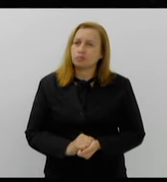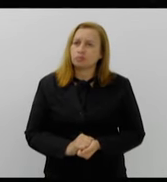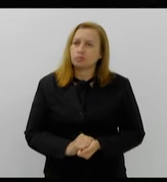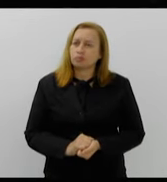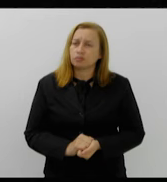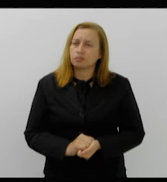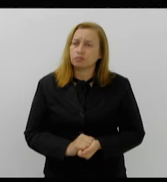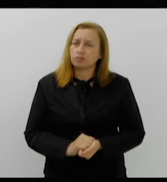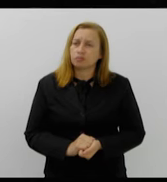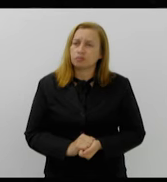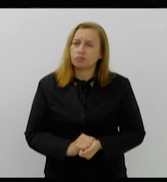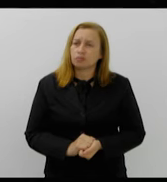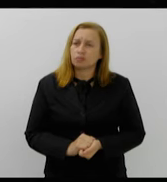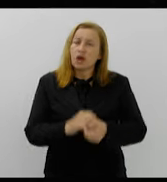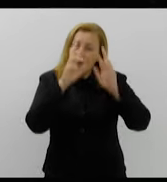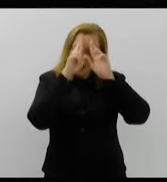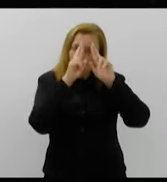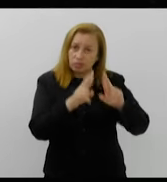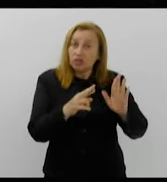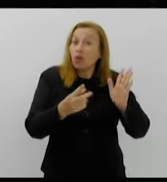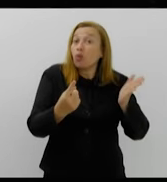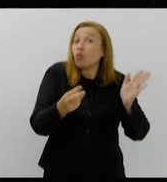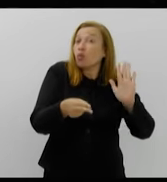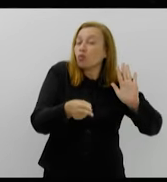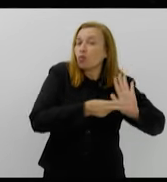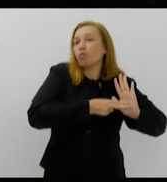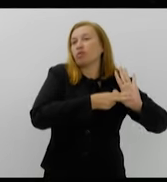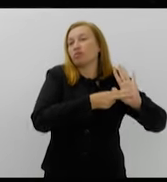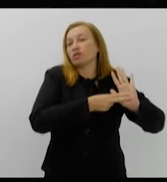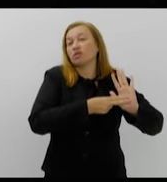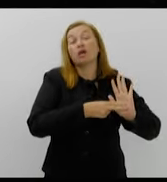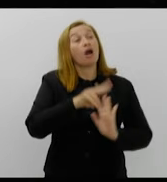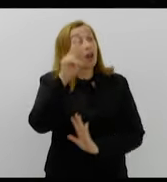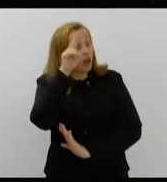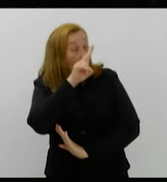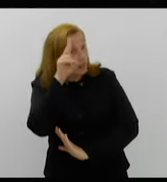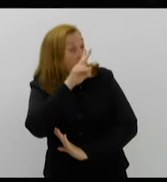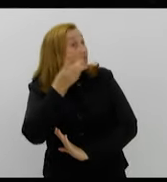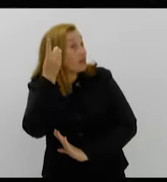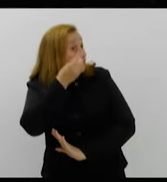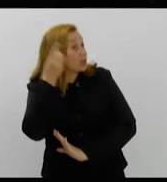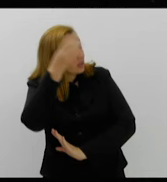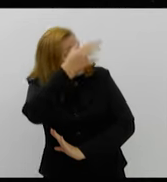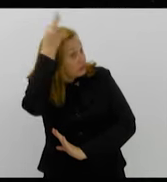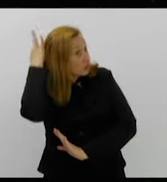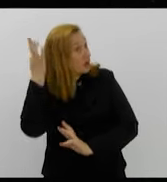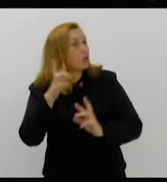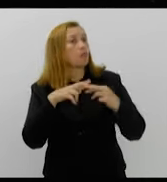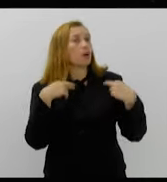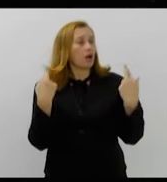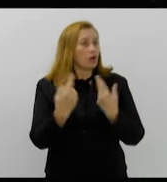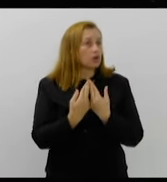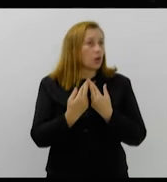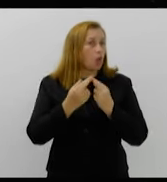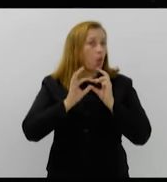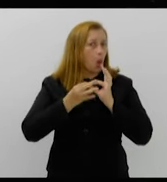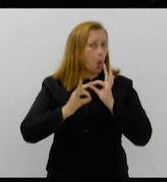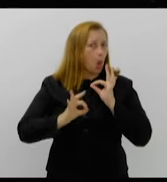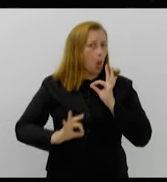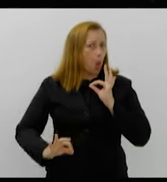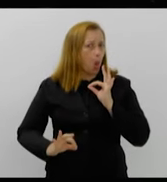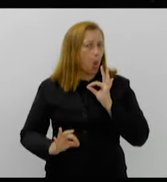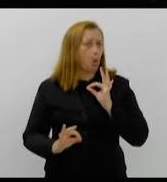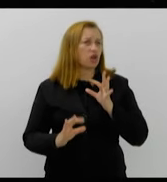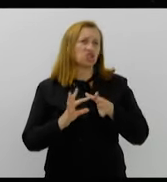o senhor há de lembrar Deputado Fred Pacheco uma extensa reunião no colégio de